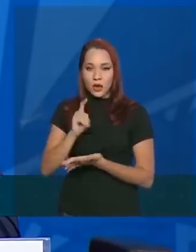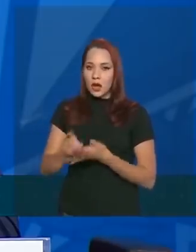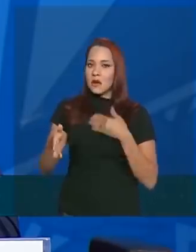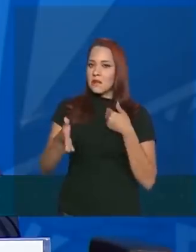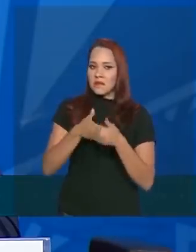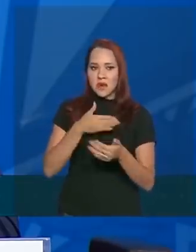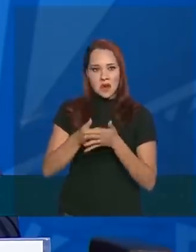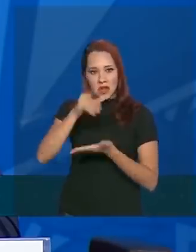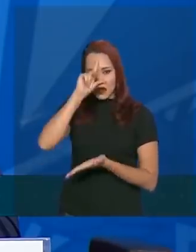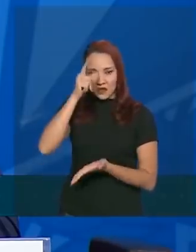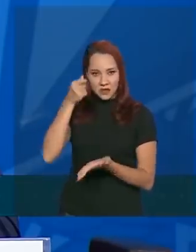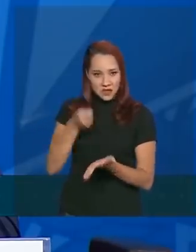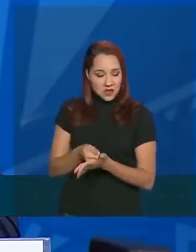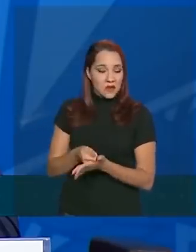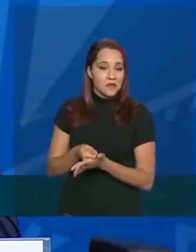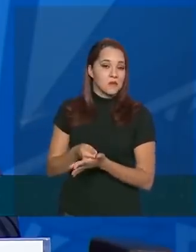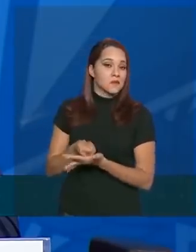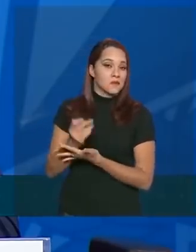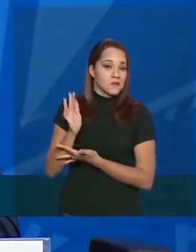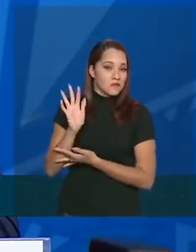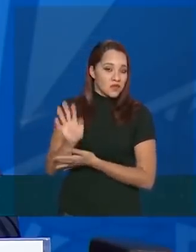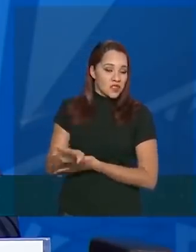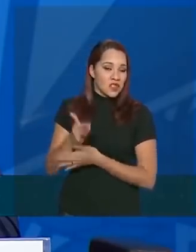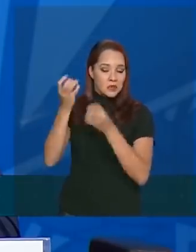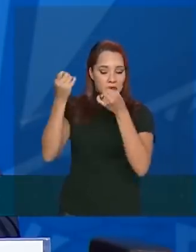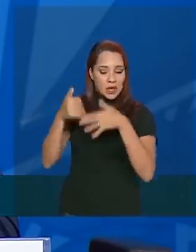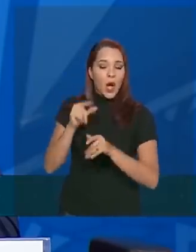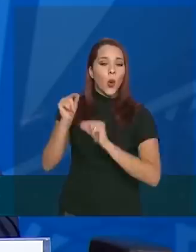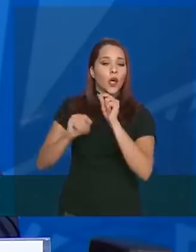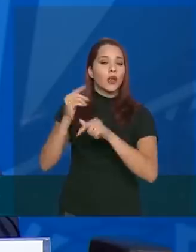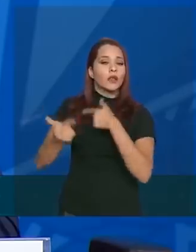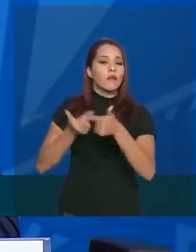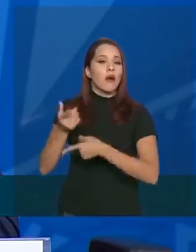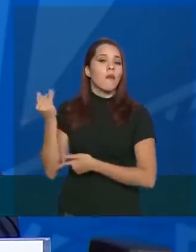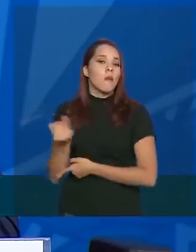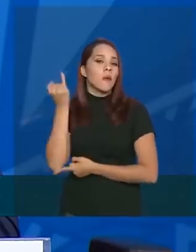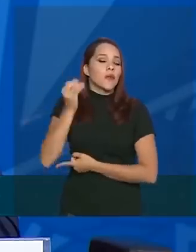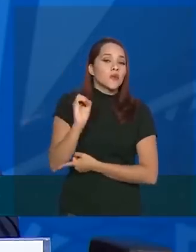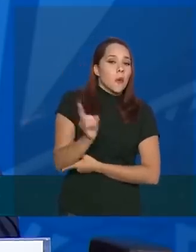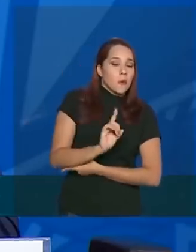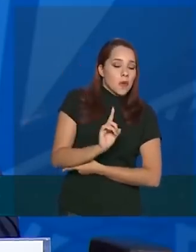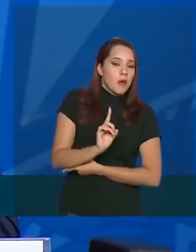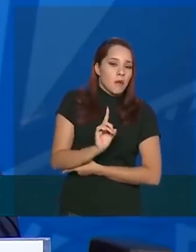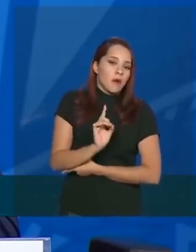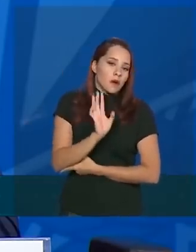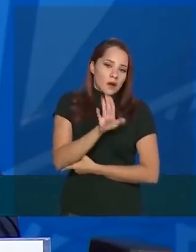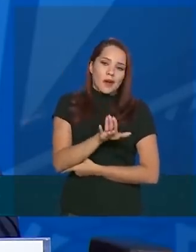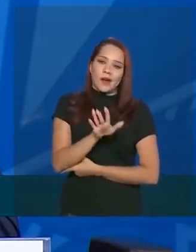qualquer decisão que envolva a definição como essencial ou não, ela